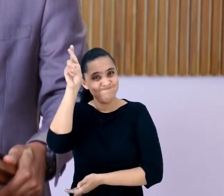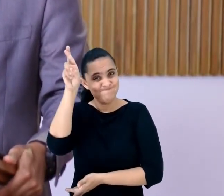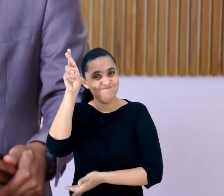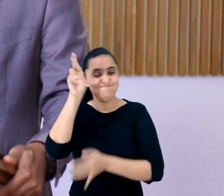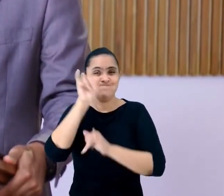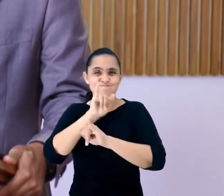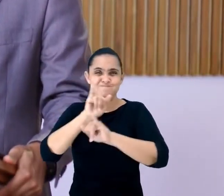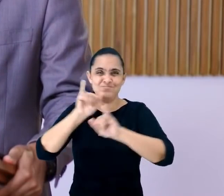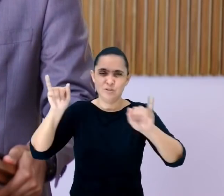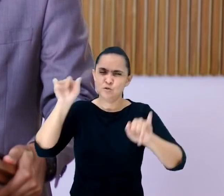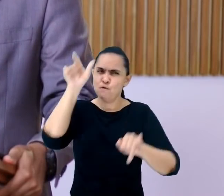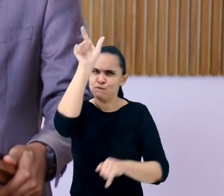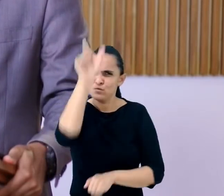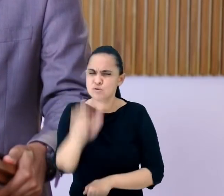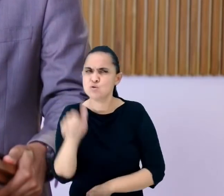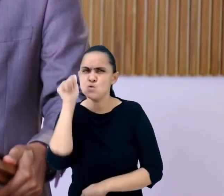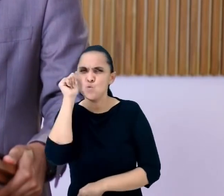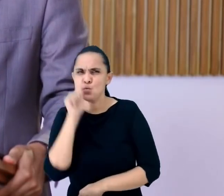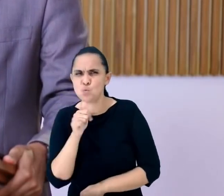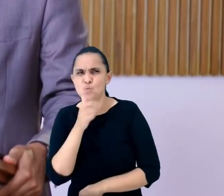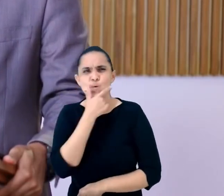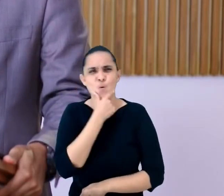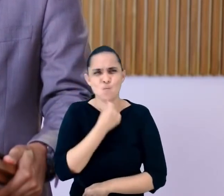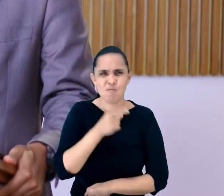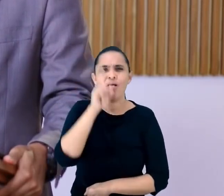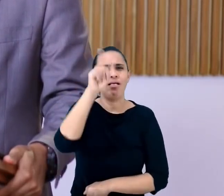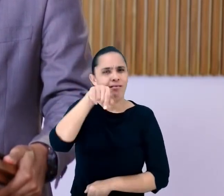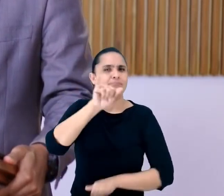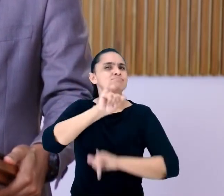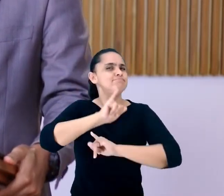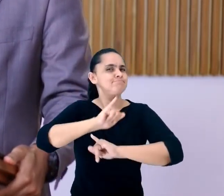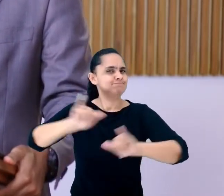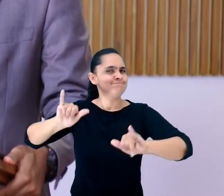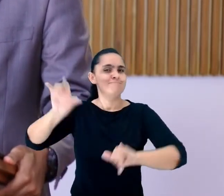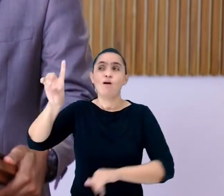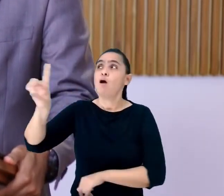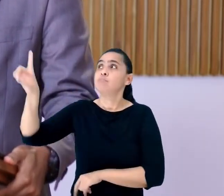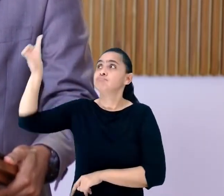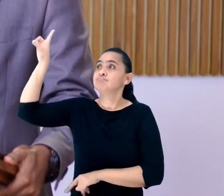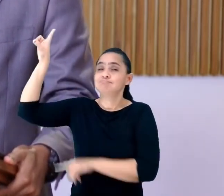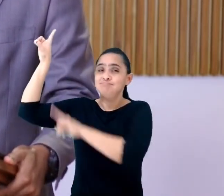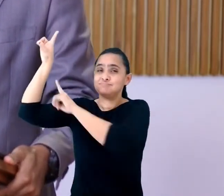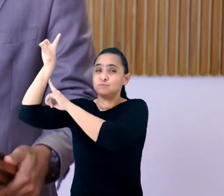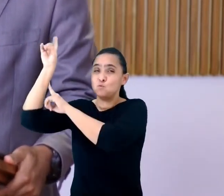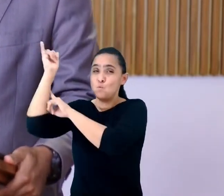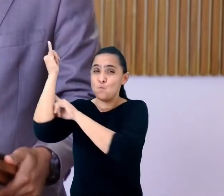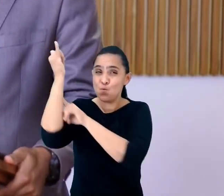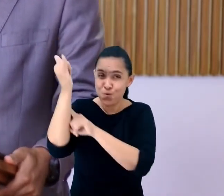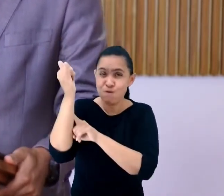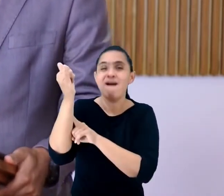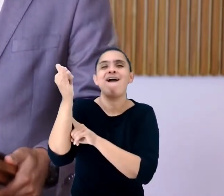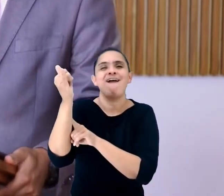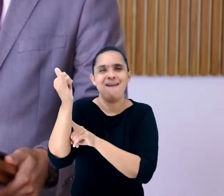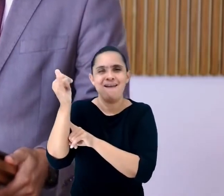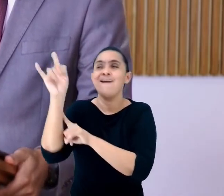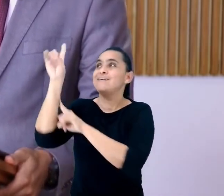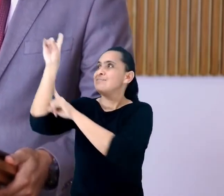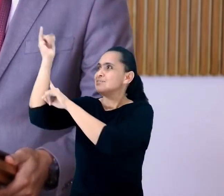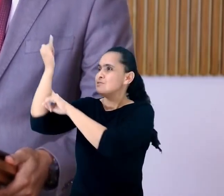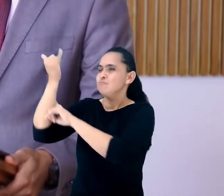uma mensageira. Porque Deus te incumbiu, Deus me incumbiu desta